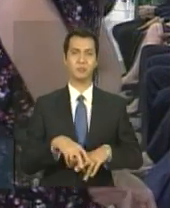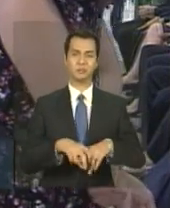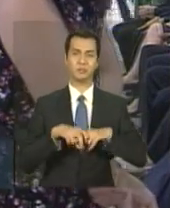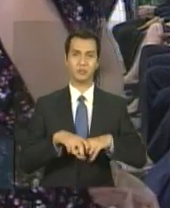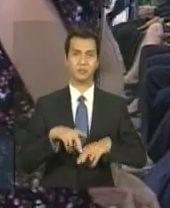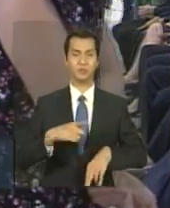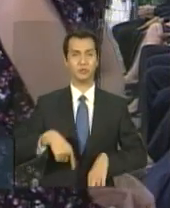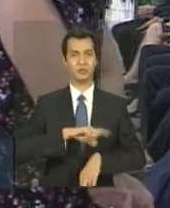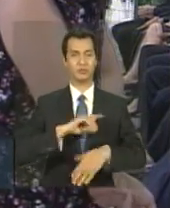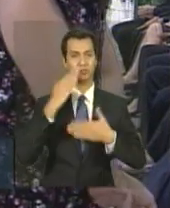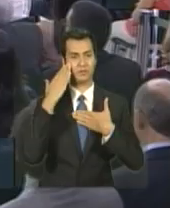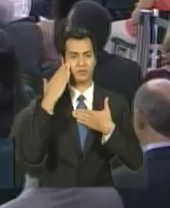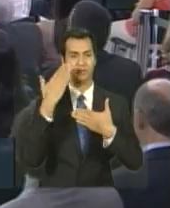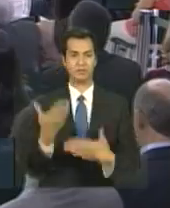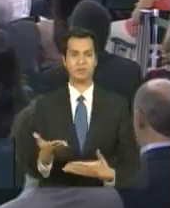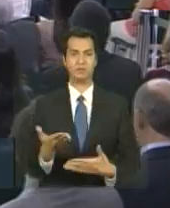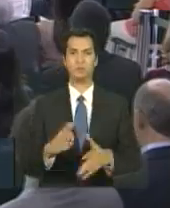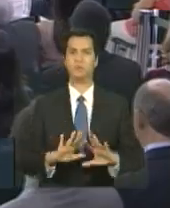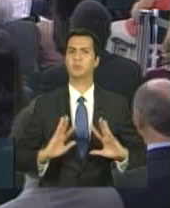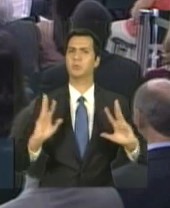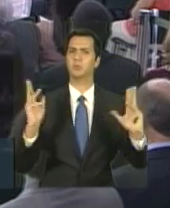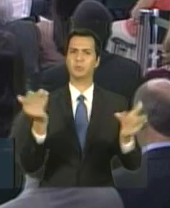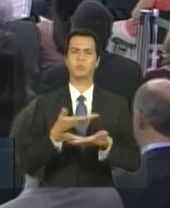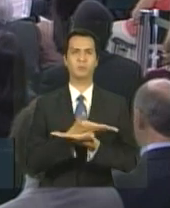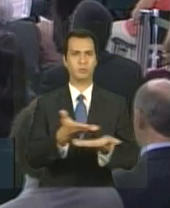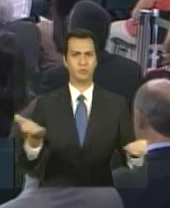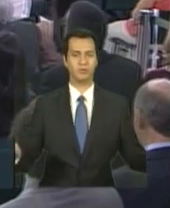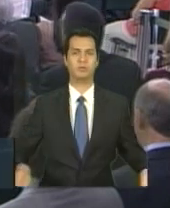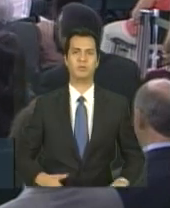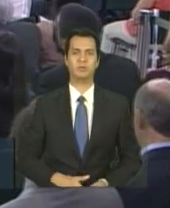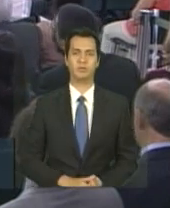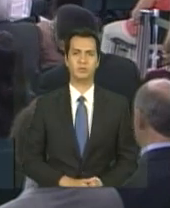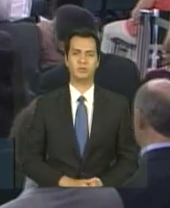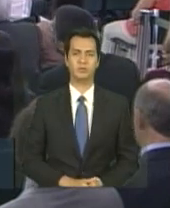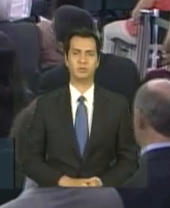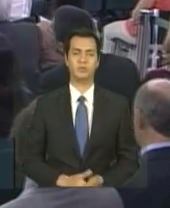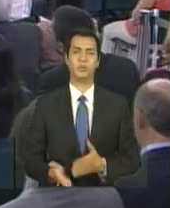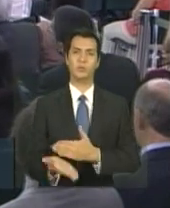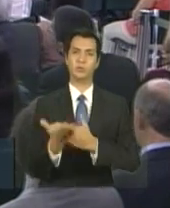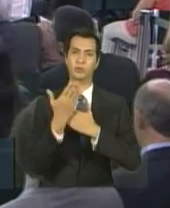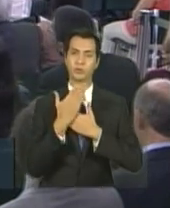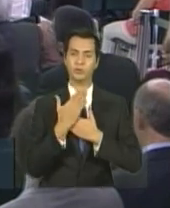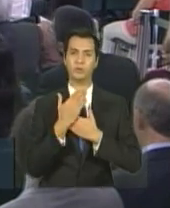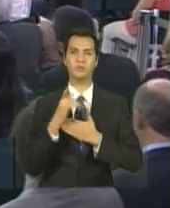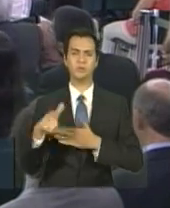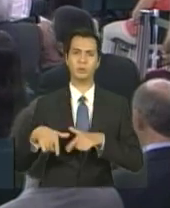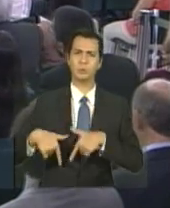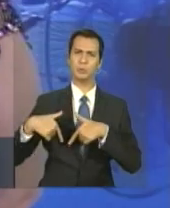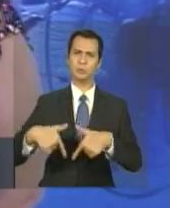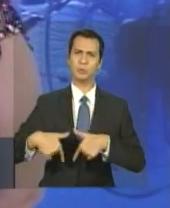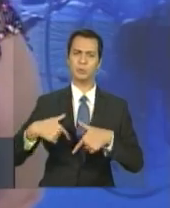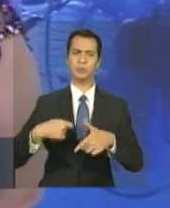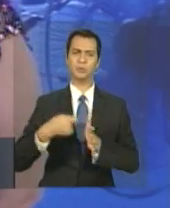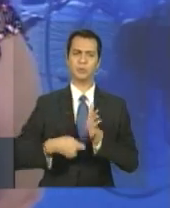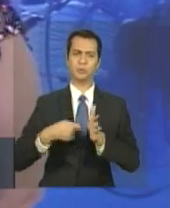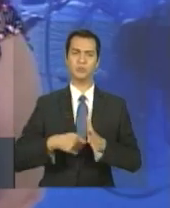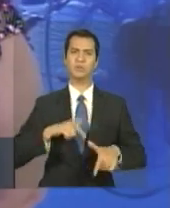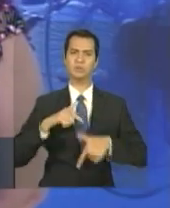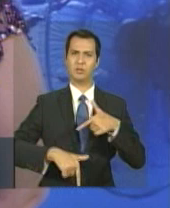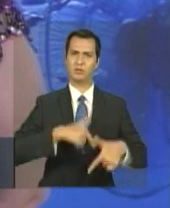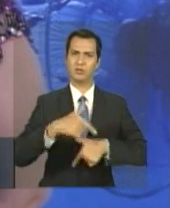isso, nós agradecemos a todos e todas aqui que contribuíram com sua luta e trabalho